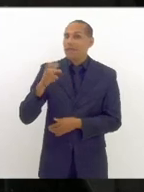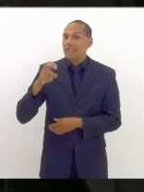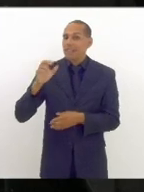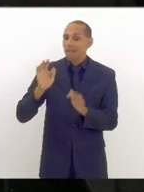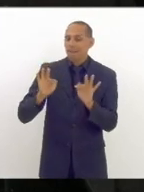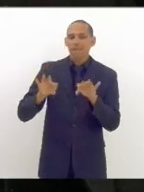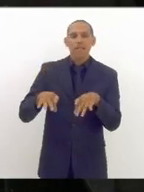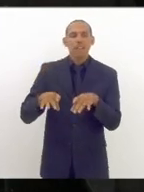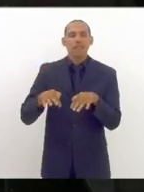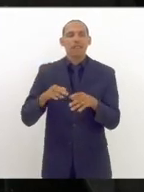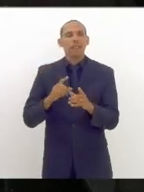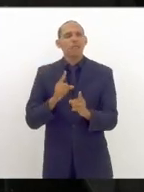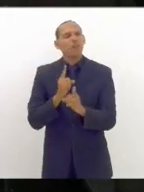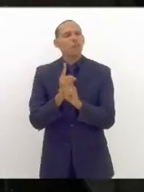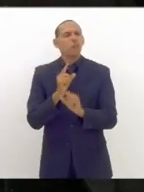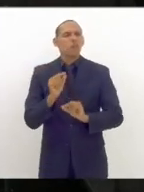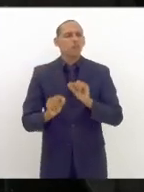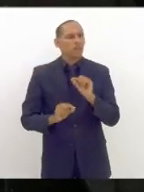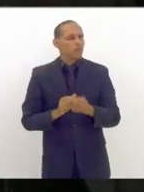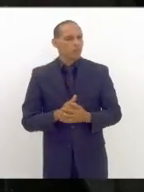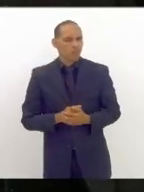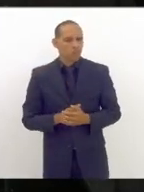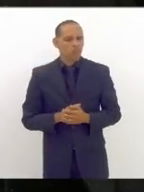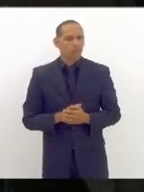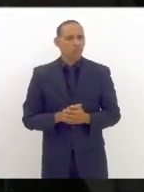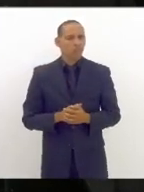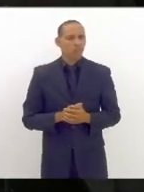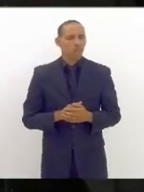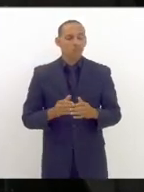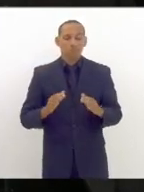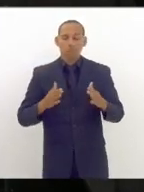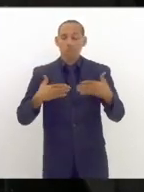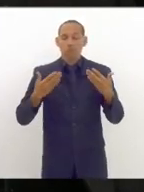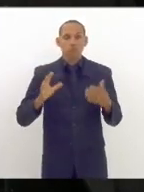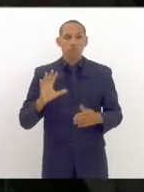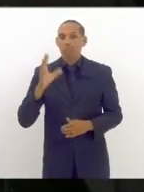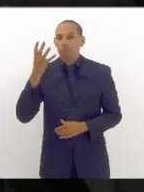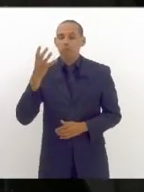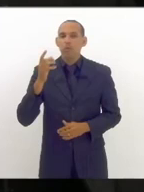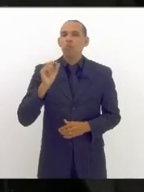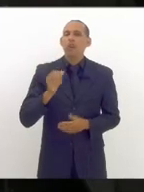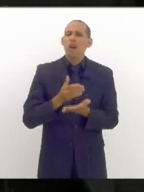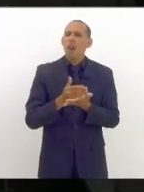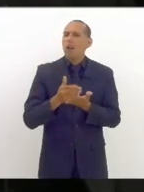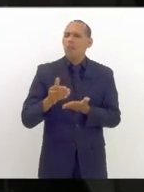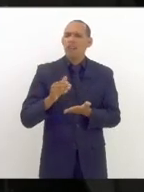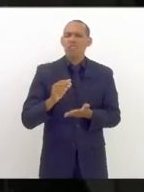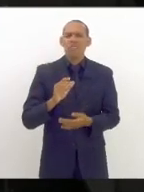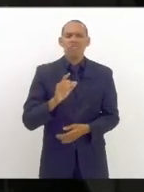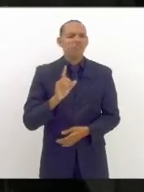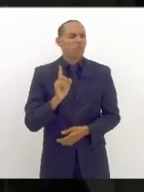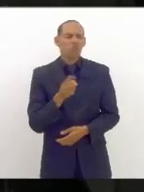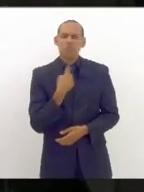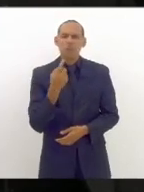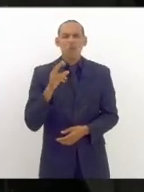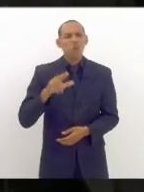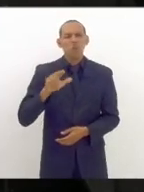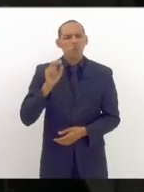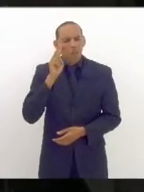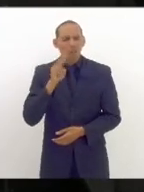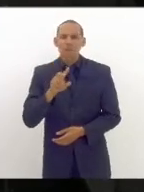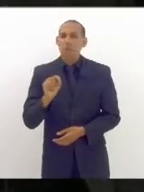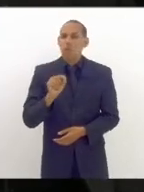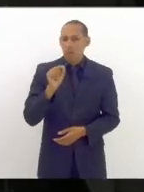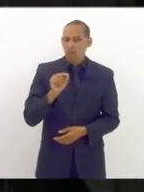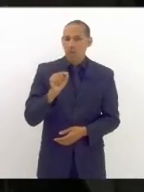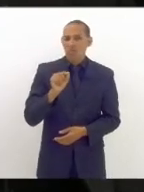nos deparamos com um surto, um início de surto, uma epidemia de uma coisa que a gente nunca tinha visto, Kit, que